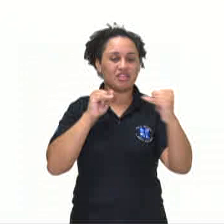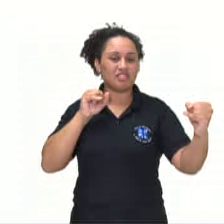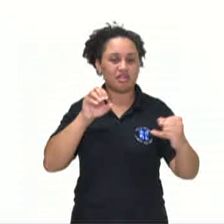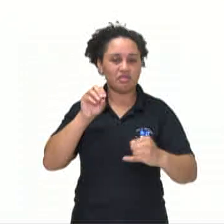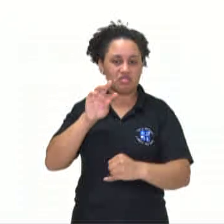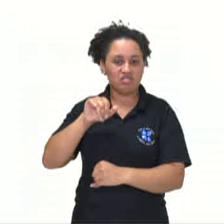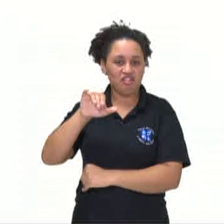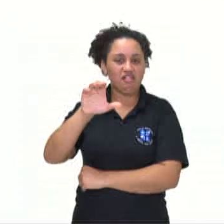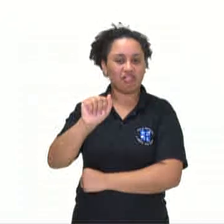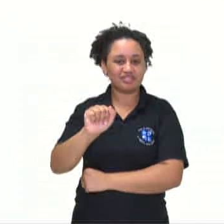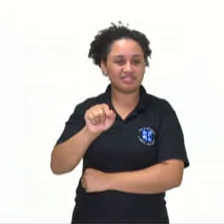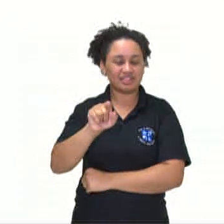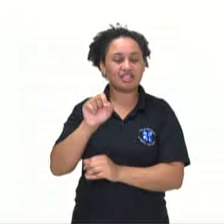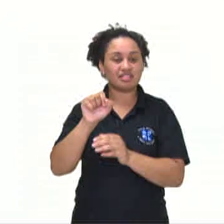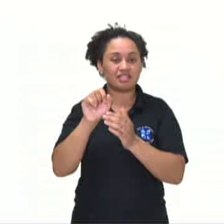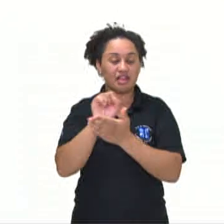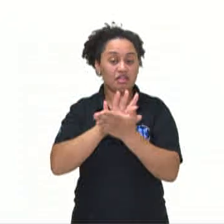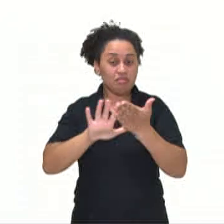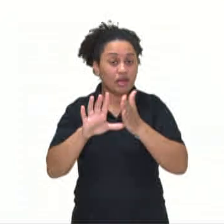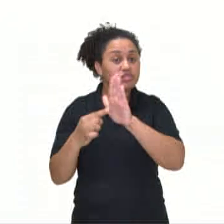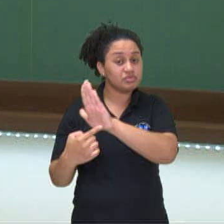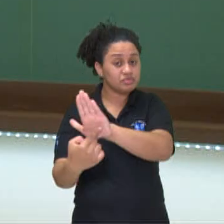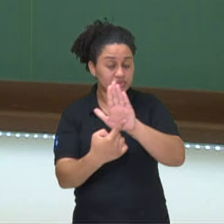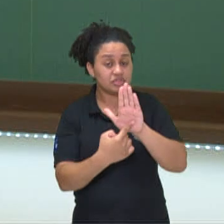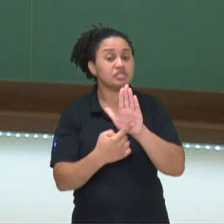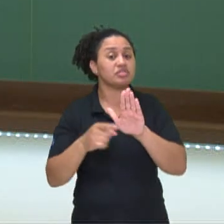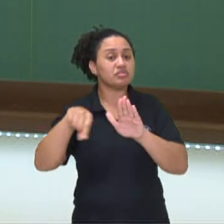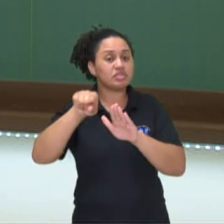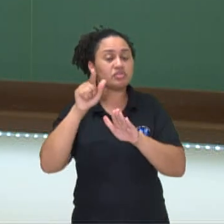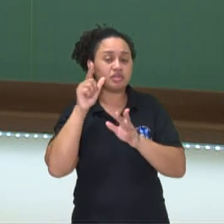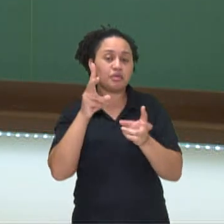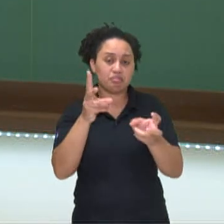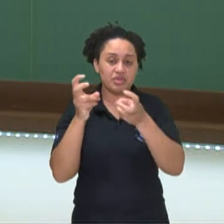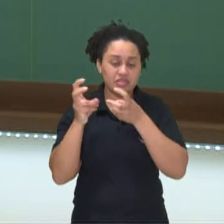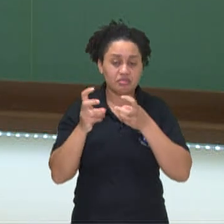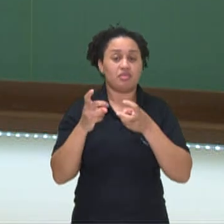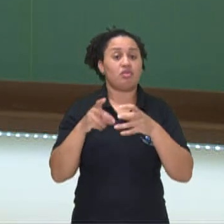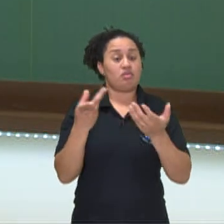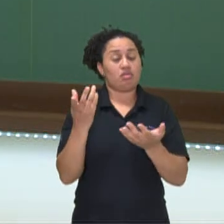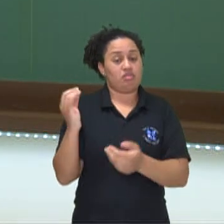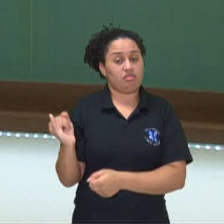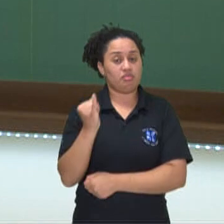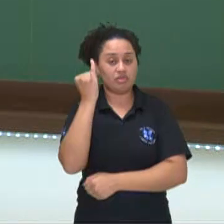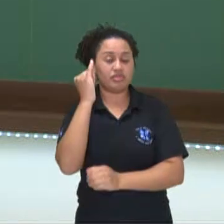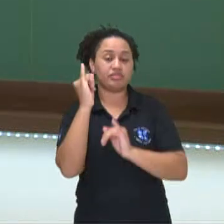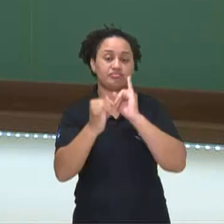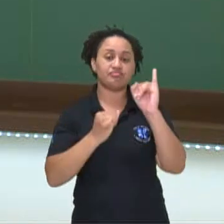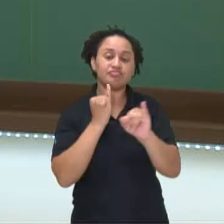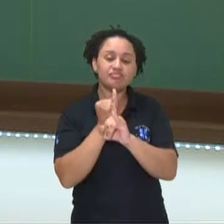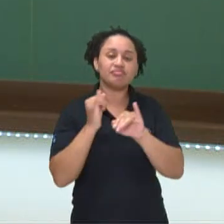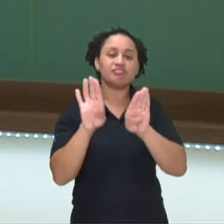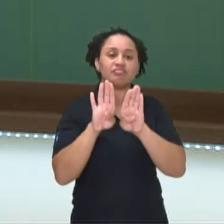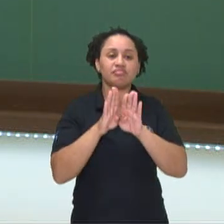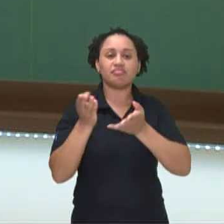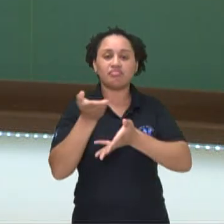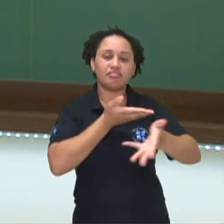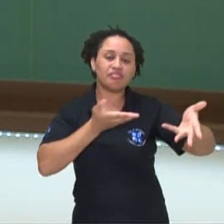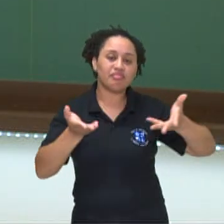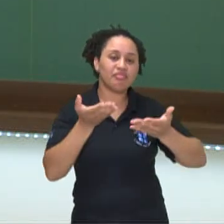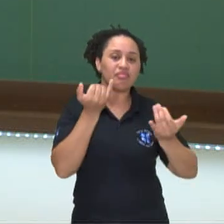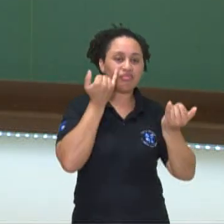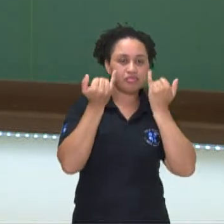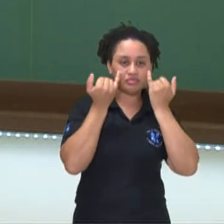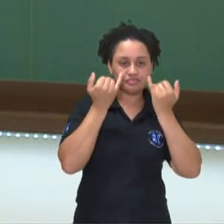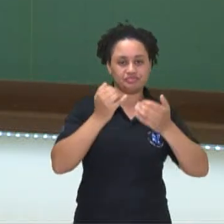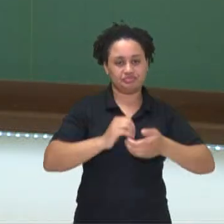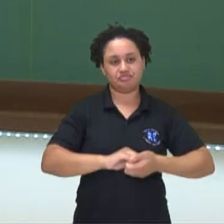ela tenta fazer essa referência para que você perceba a importância também da internet na circulação das